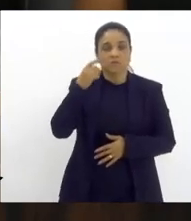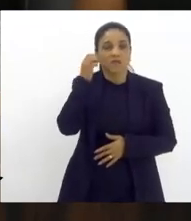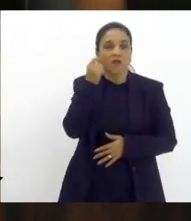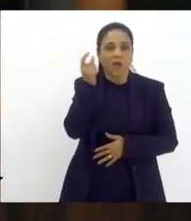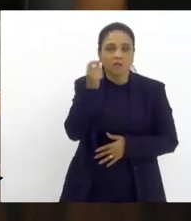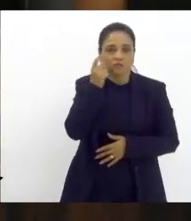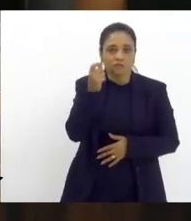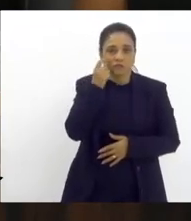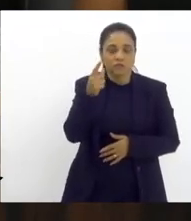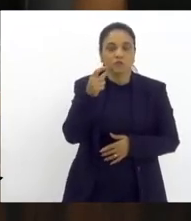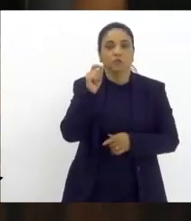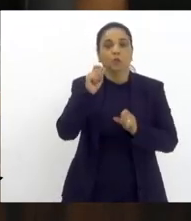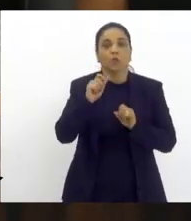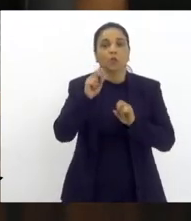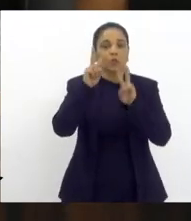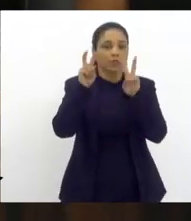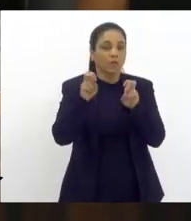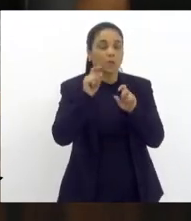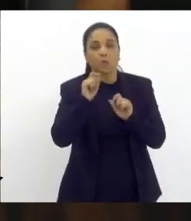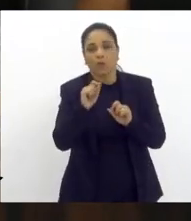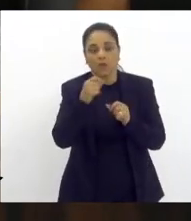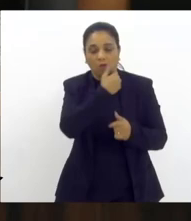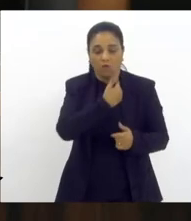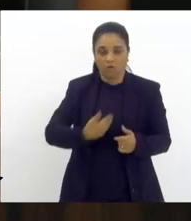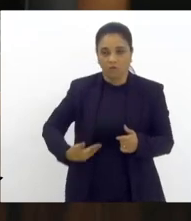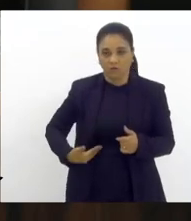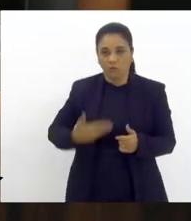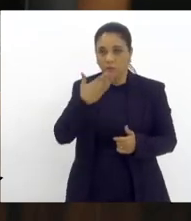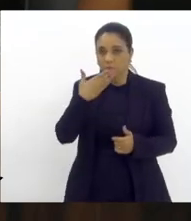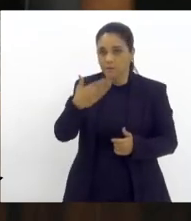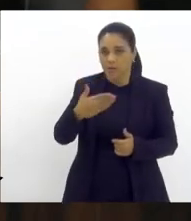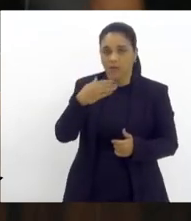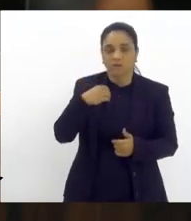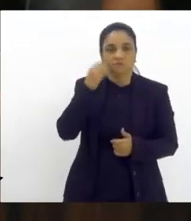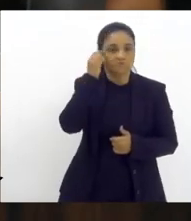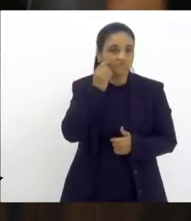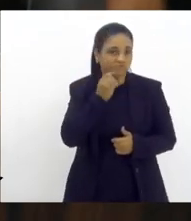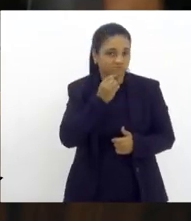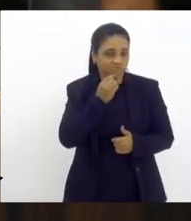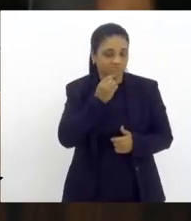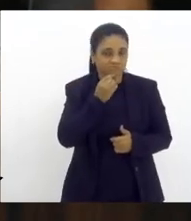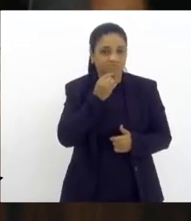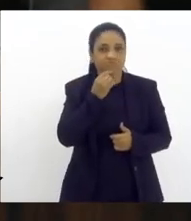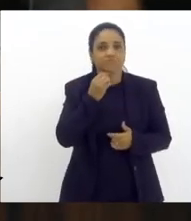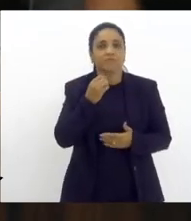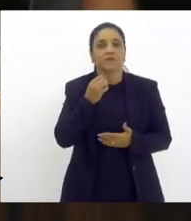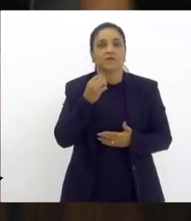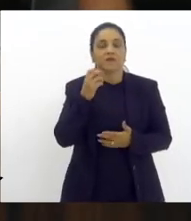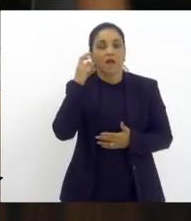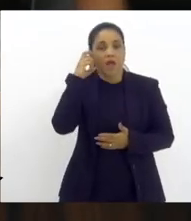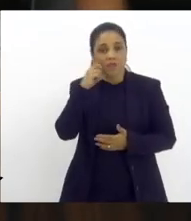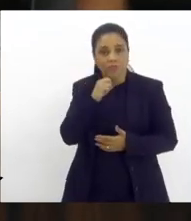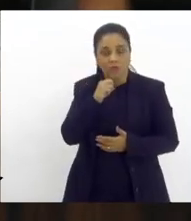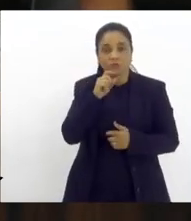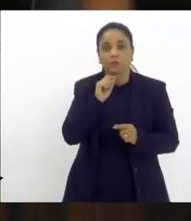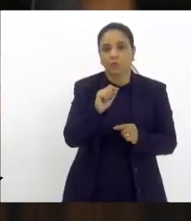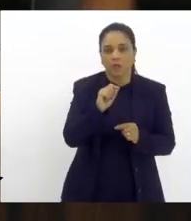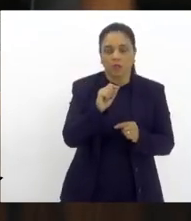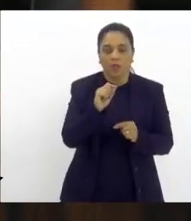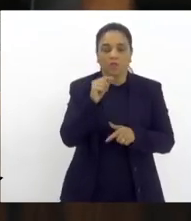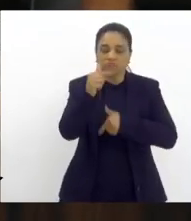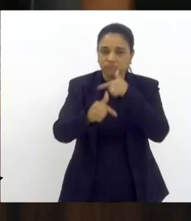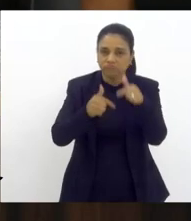e solicita o excelentíssimo Governador do Estado do Rio de Janeiro Cláudio Castro que adote as providências